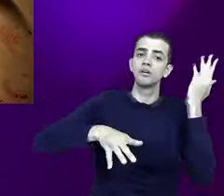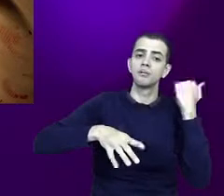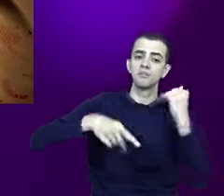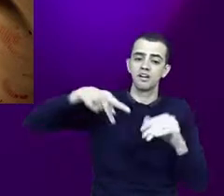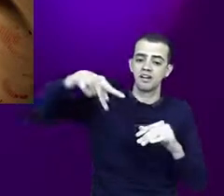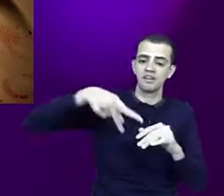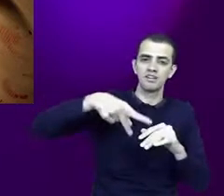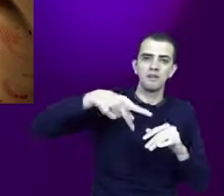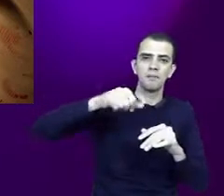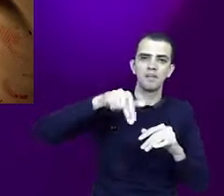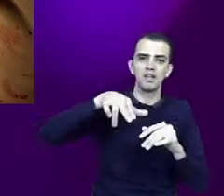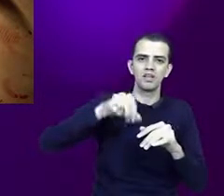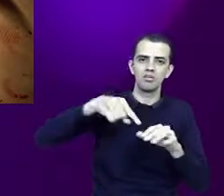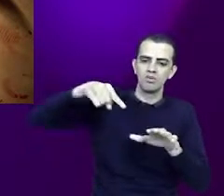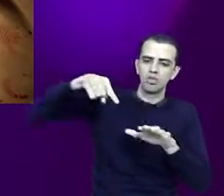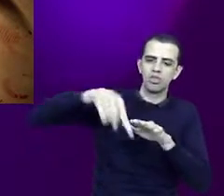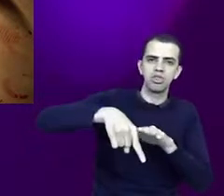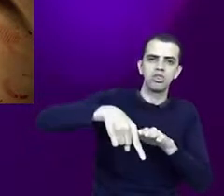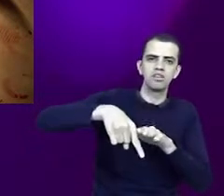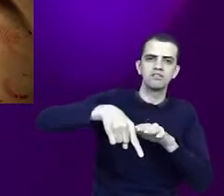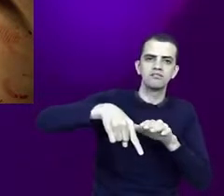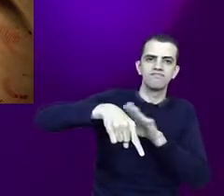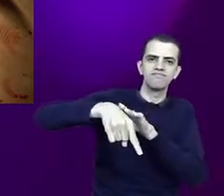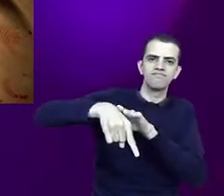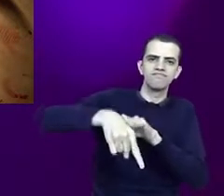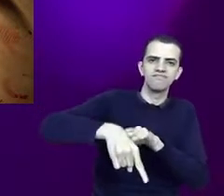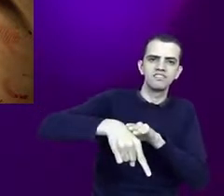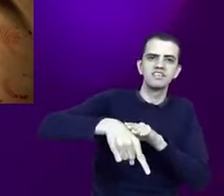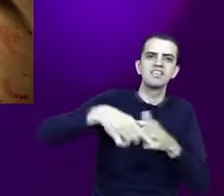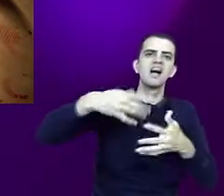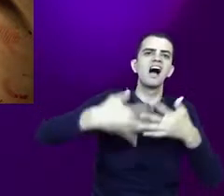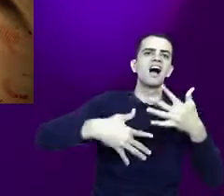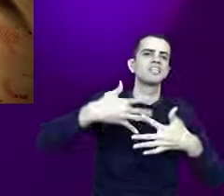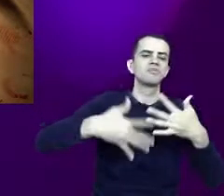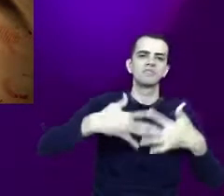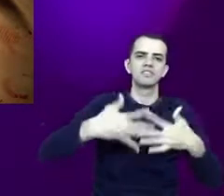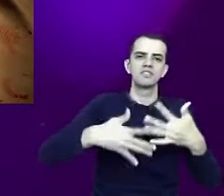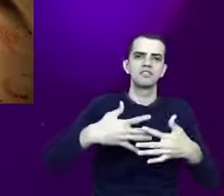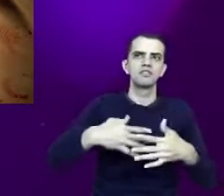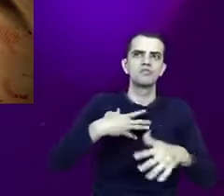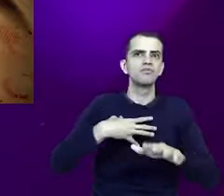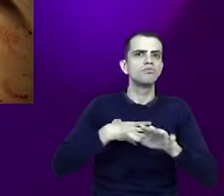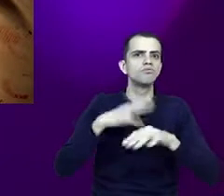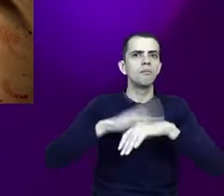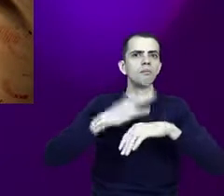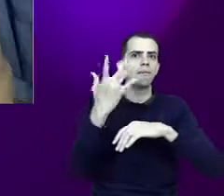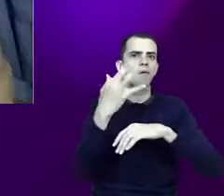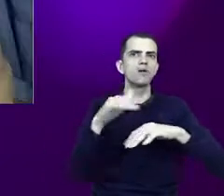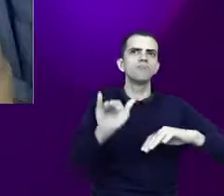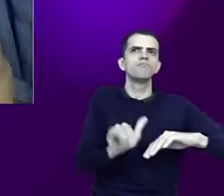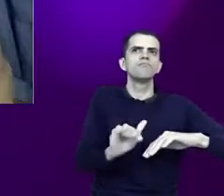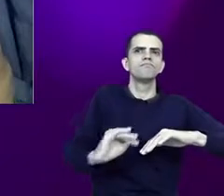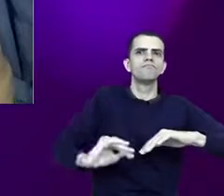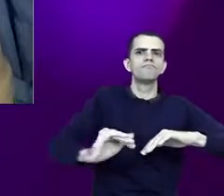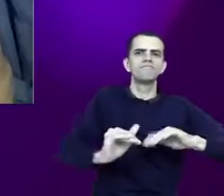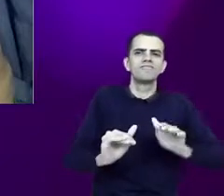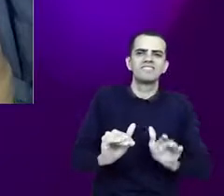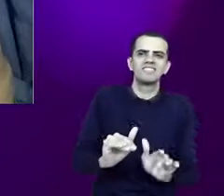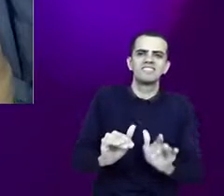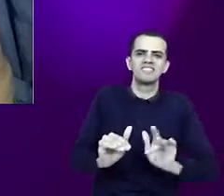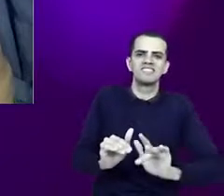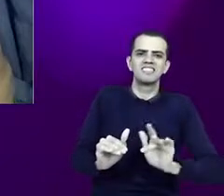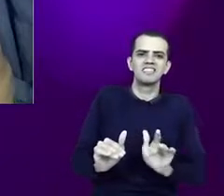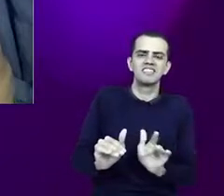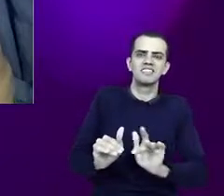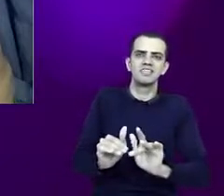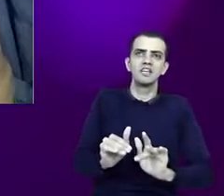do canal, que foi colocado um pouquinho mais baixo. Então, palpe com o dedo o aspecto mais lateral do grande